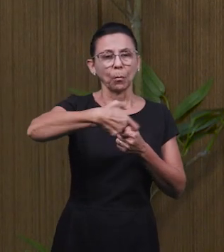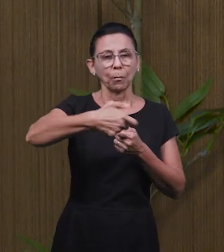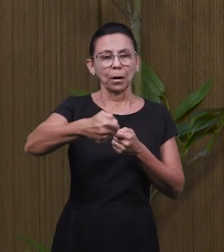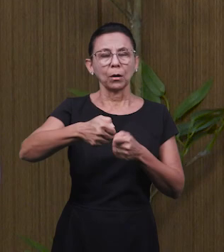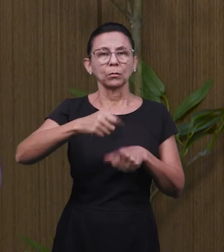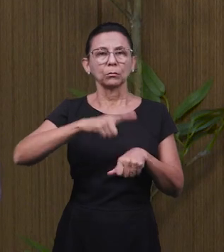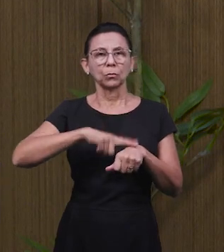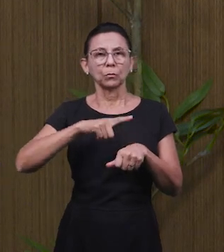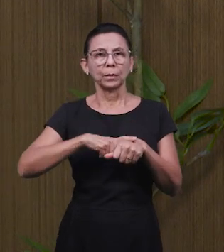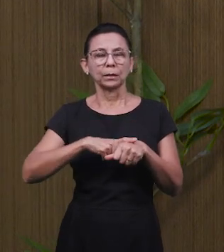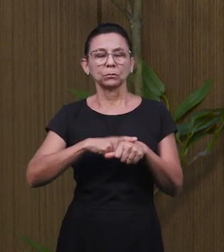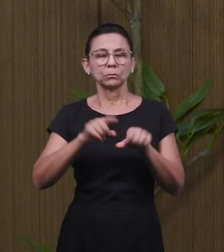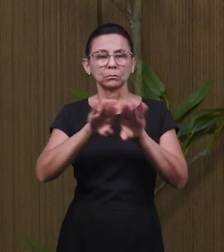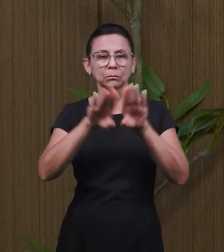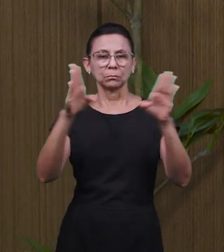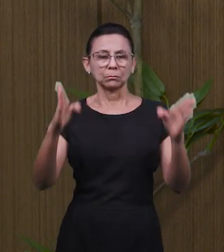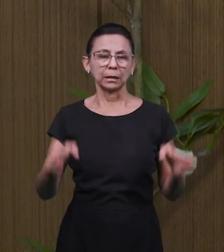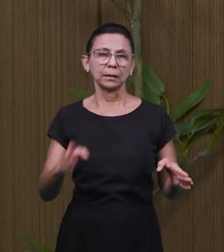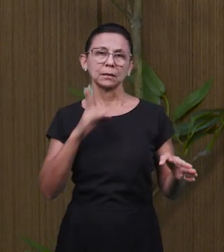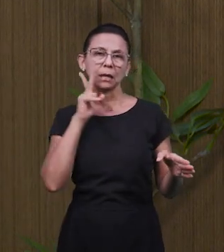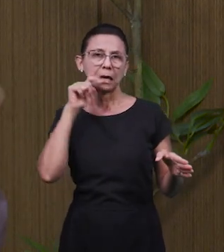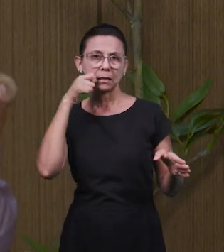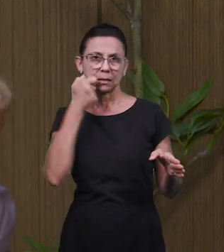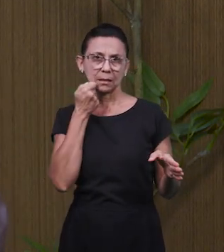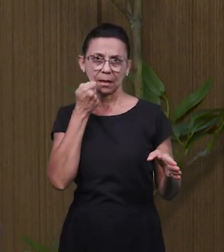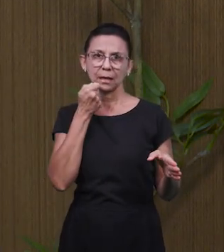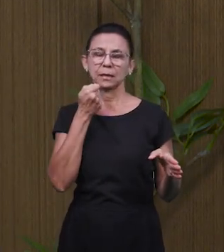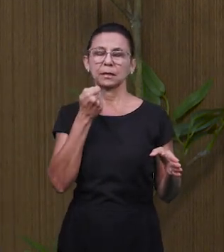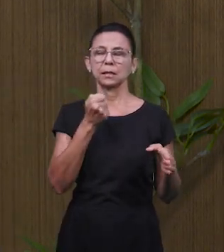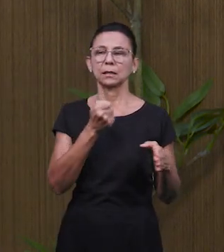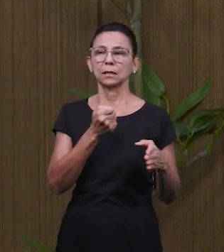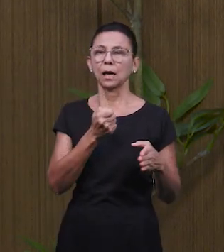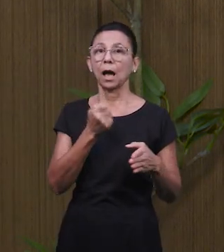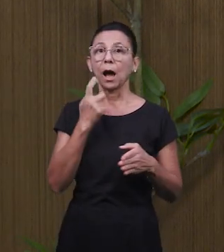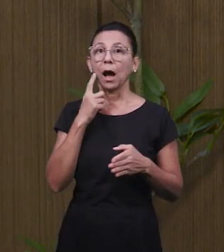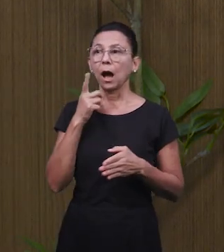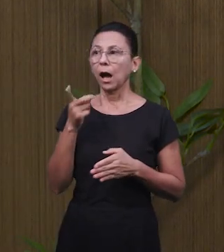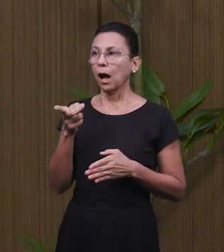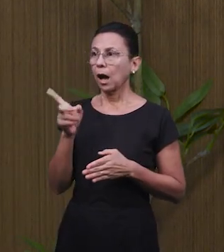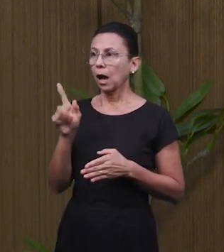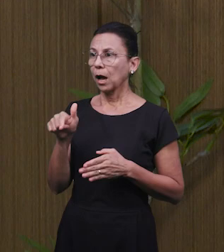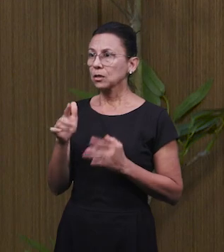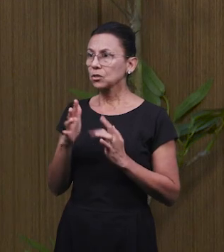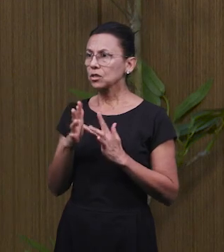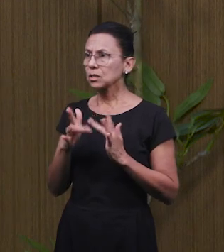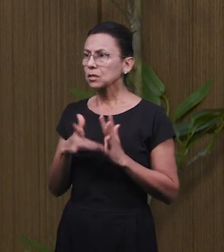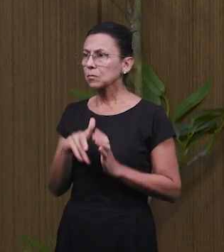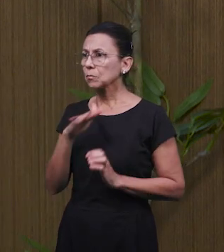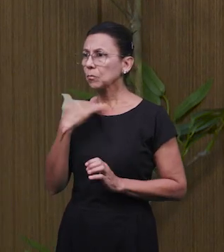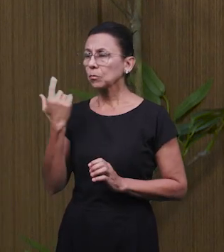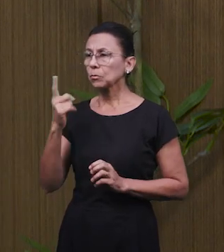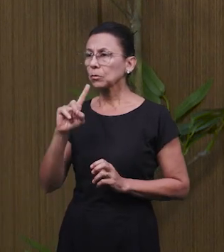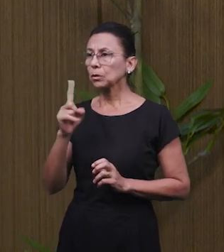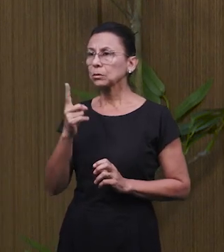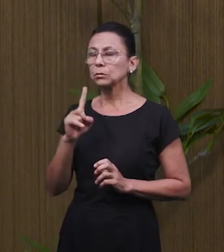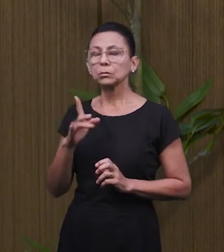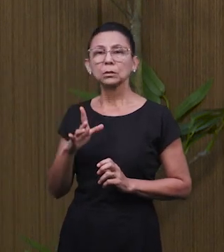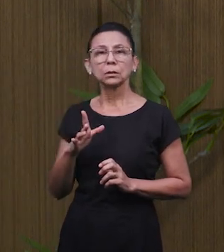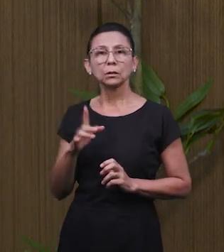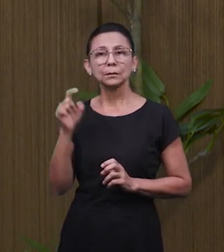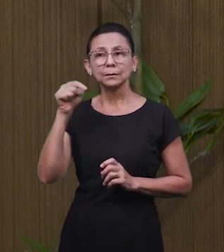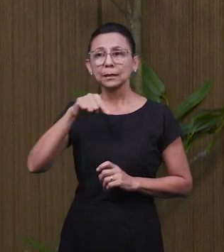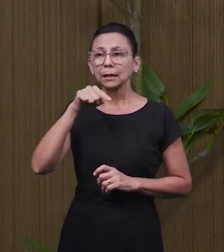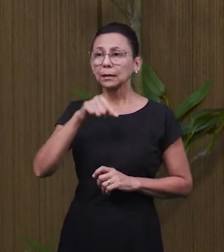reconheceram que era Jesus. Então agora, assim, nós não temos uma história, ele não está morto. Ele